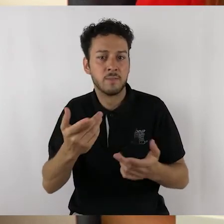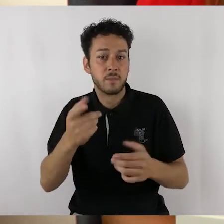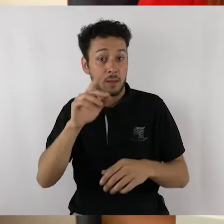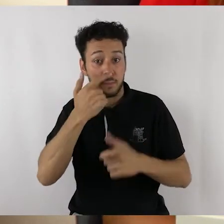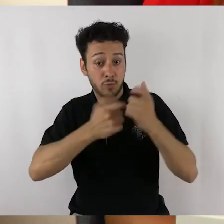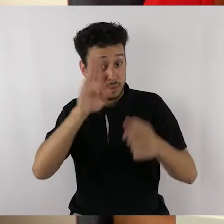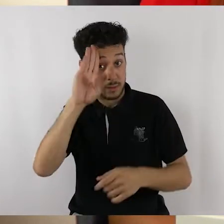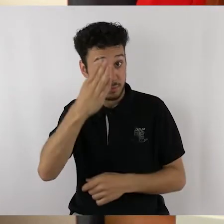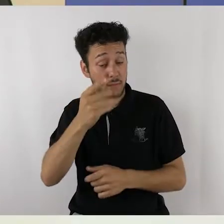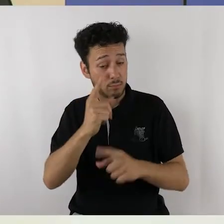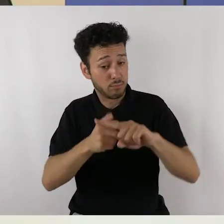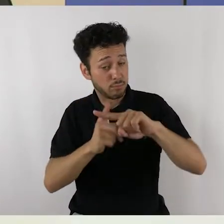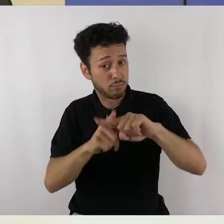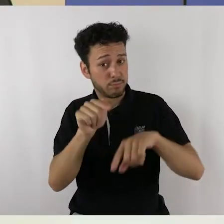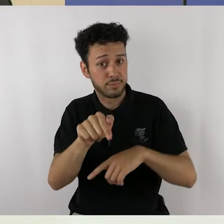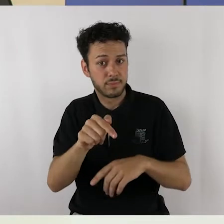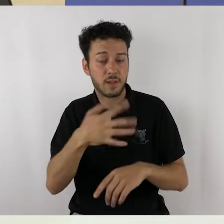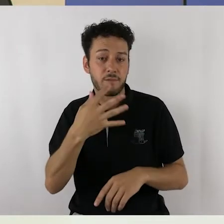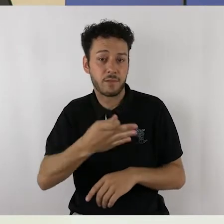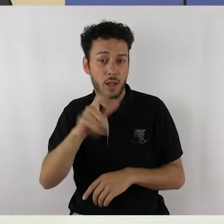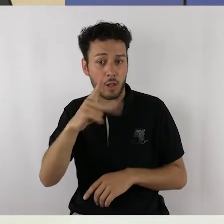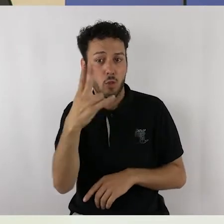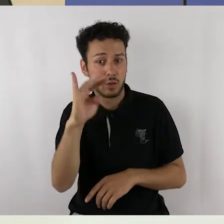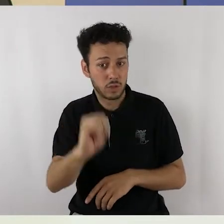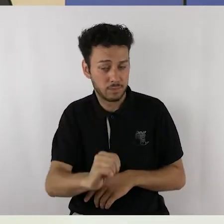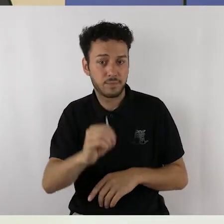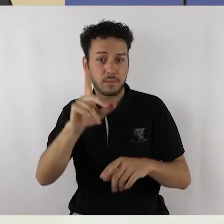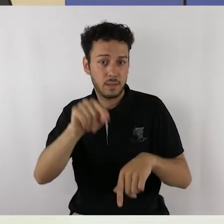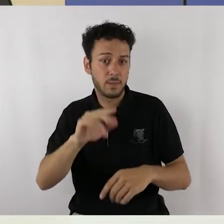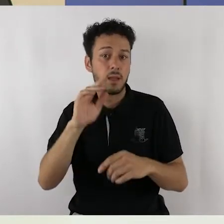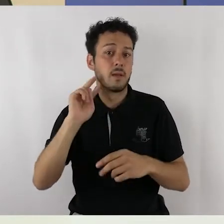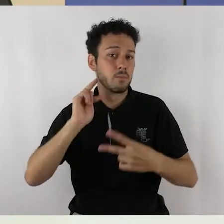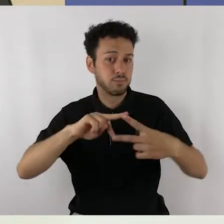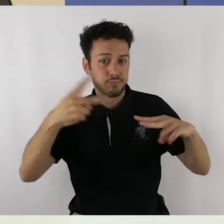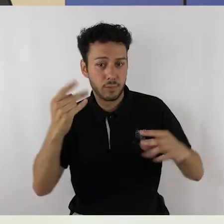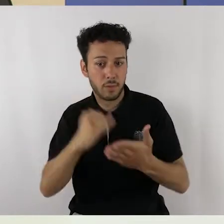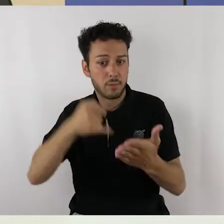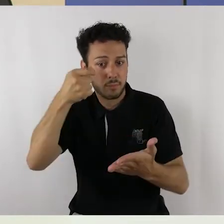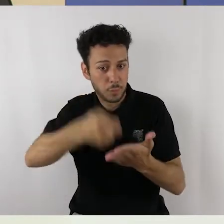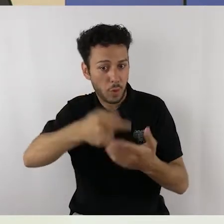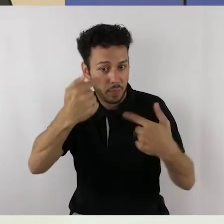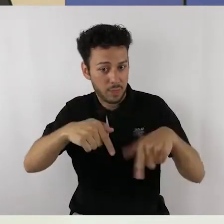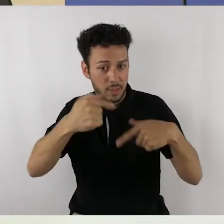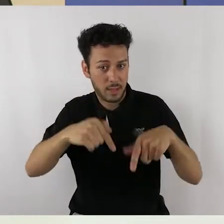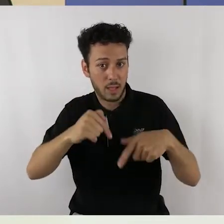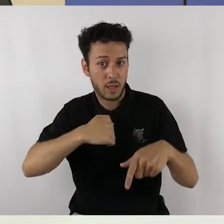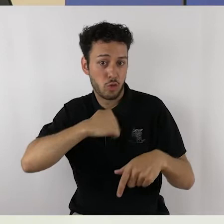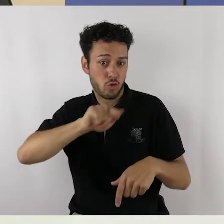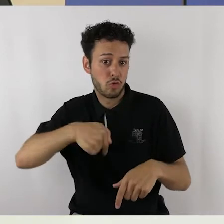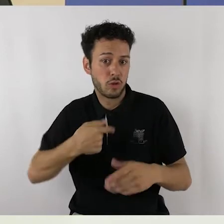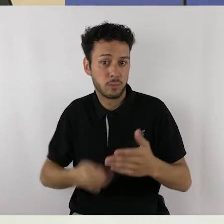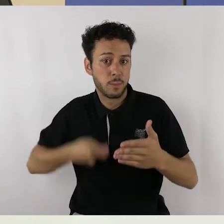bom que as pessoas tenham em conta não é simples ó é só temos o imposto municipal sobre transações que é um cão imposto